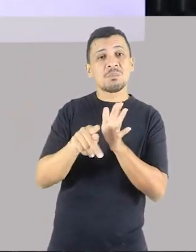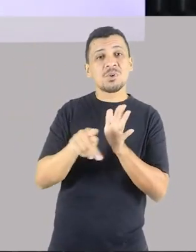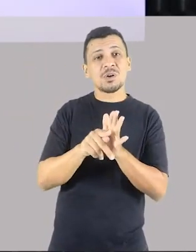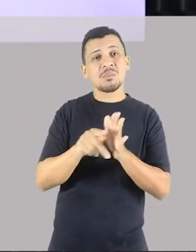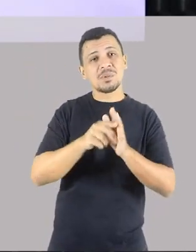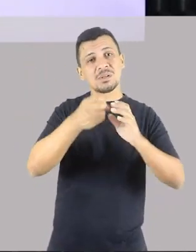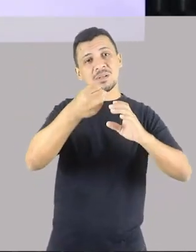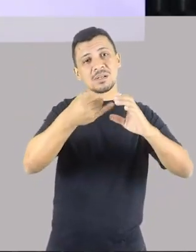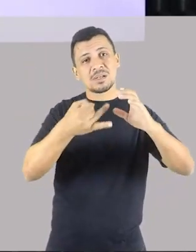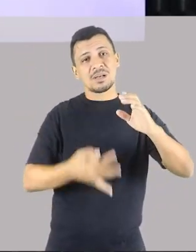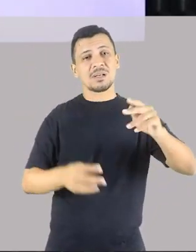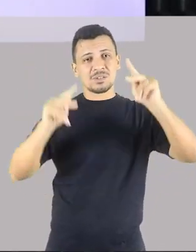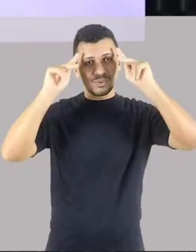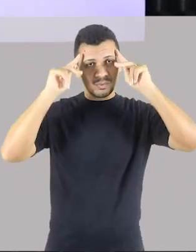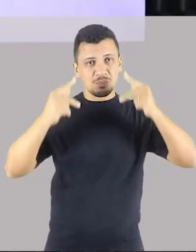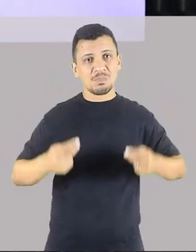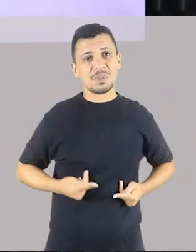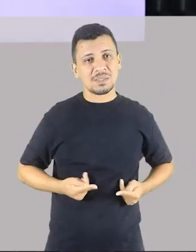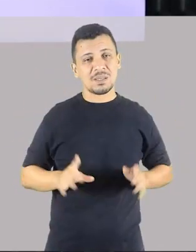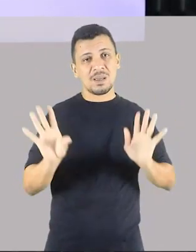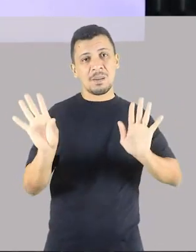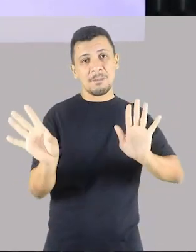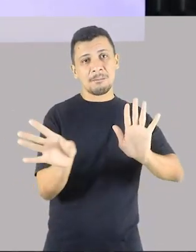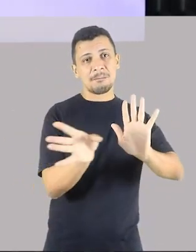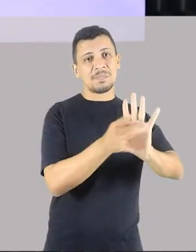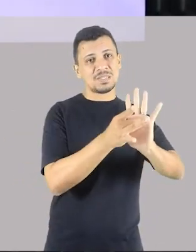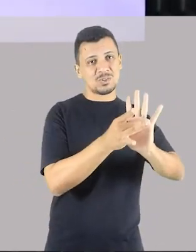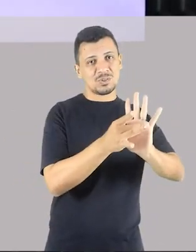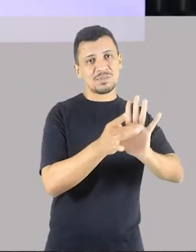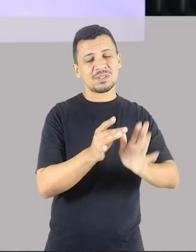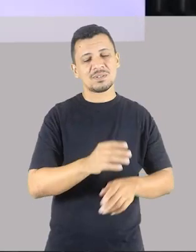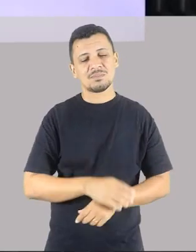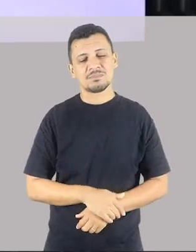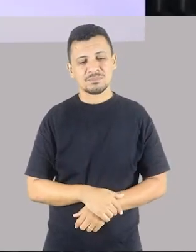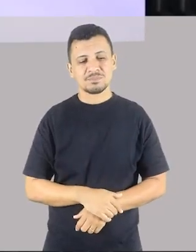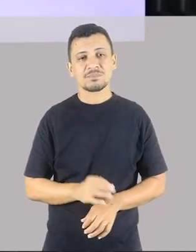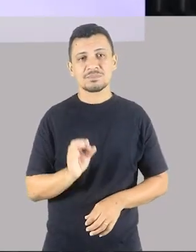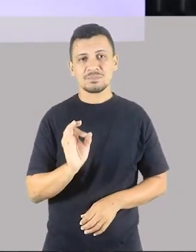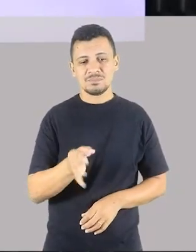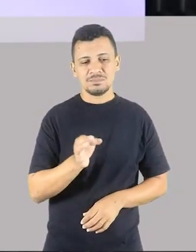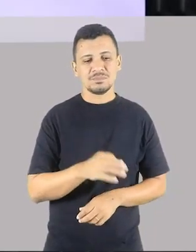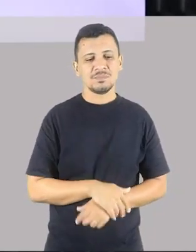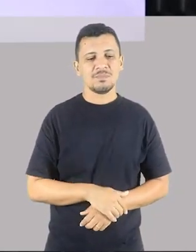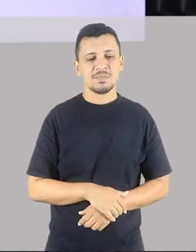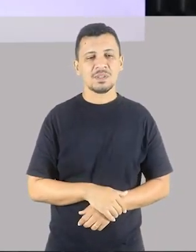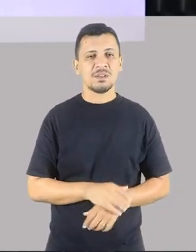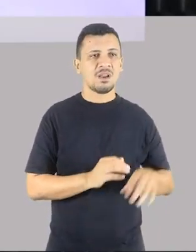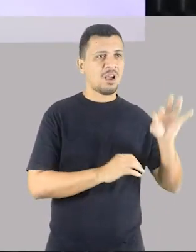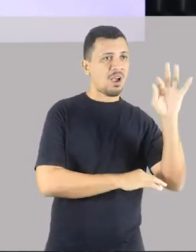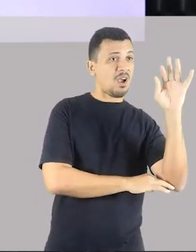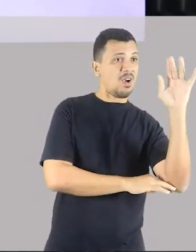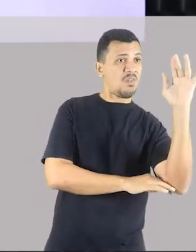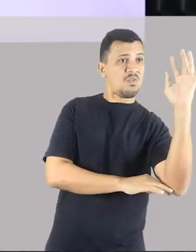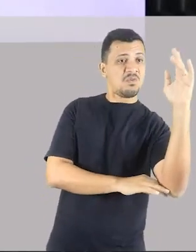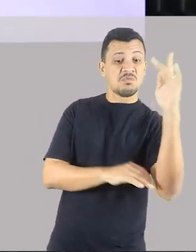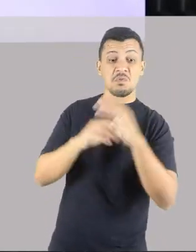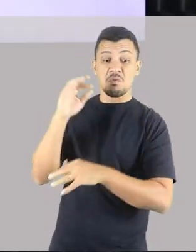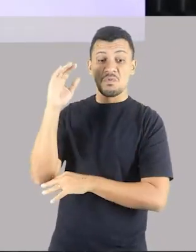chamada personificação ou prosopopeia, certo? A floresta